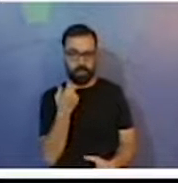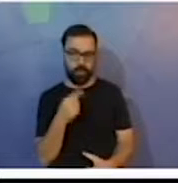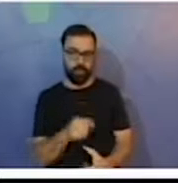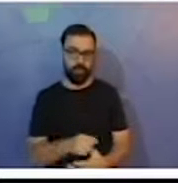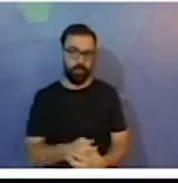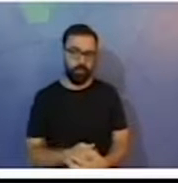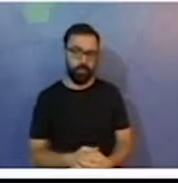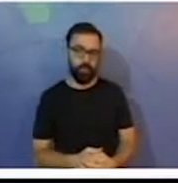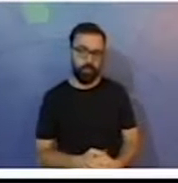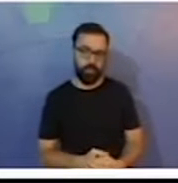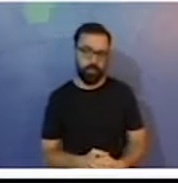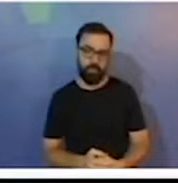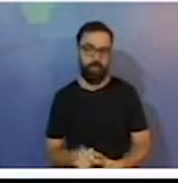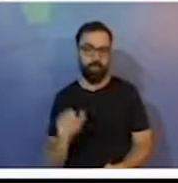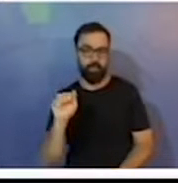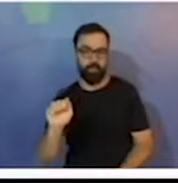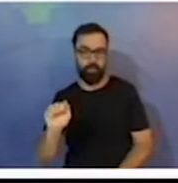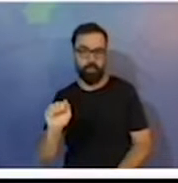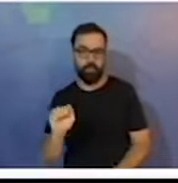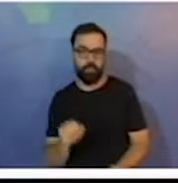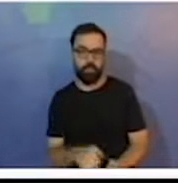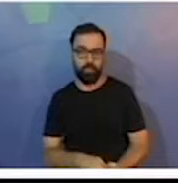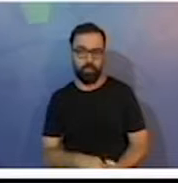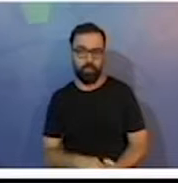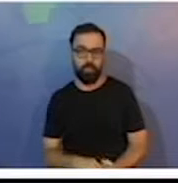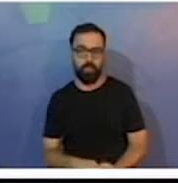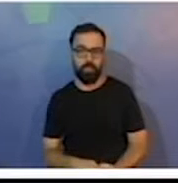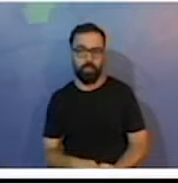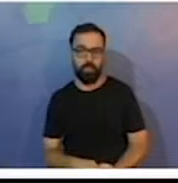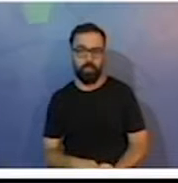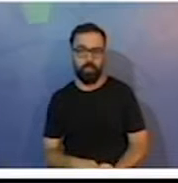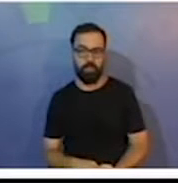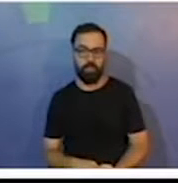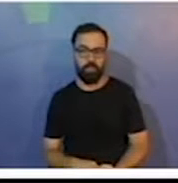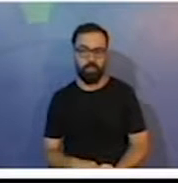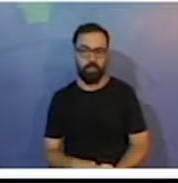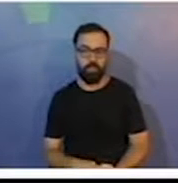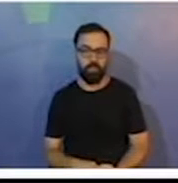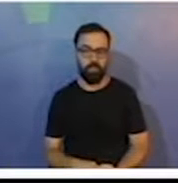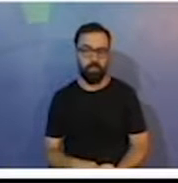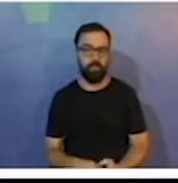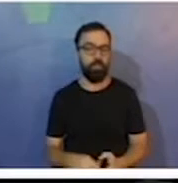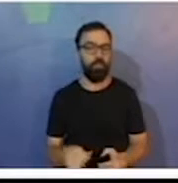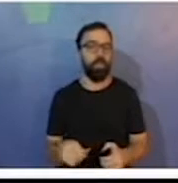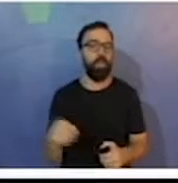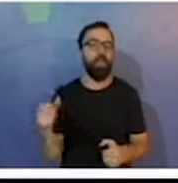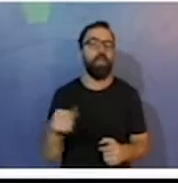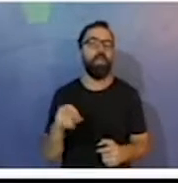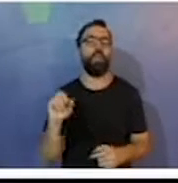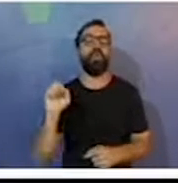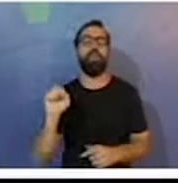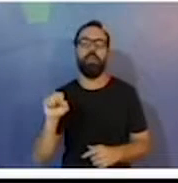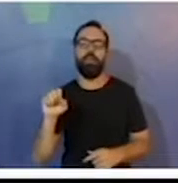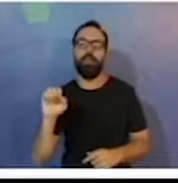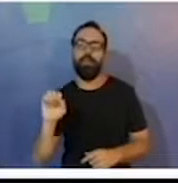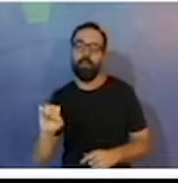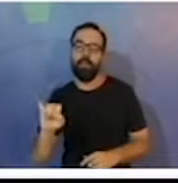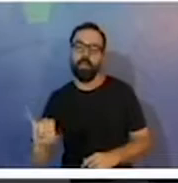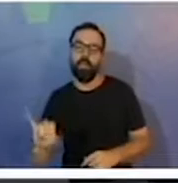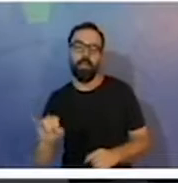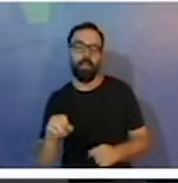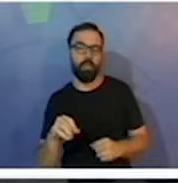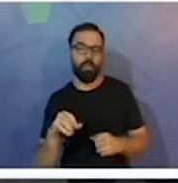gema letra A O que acontecerá Fiesta sequência formula E aí